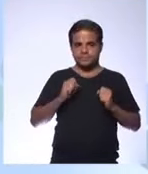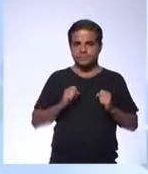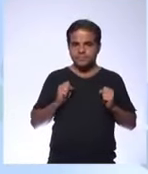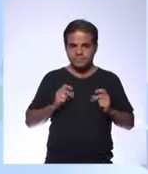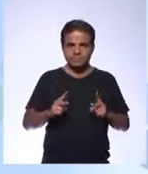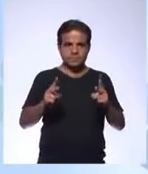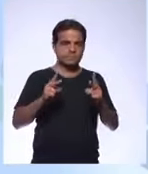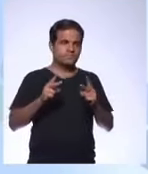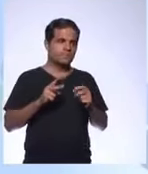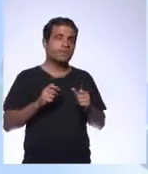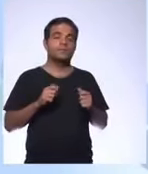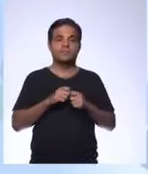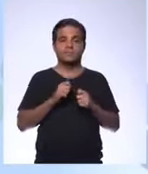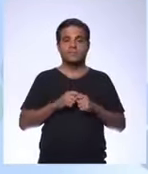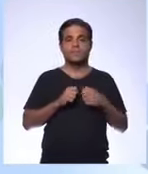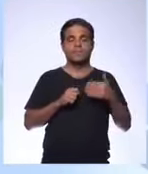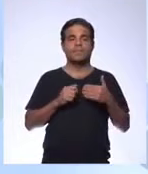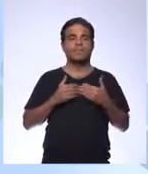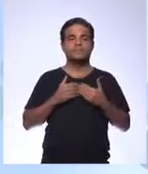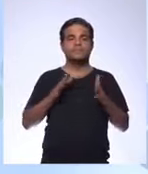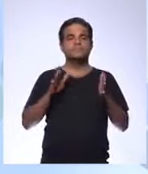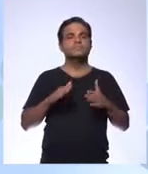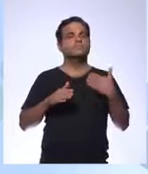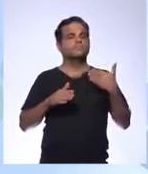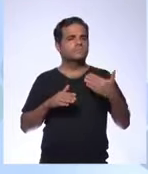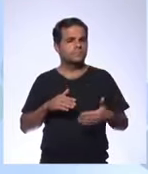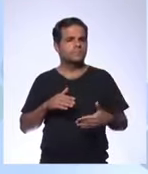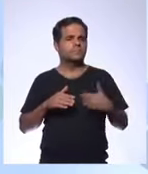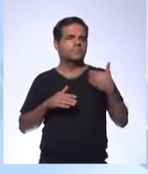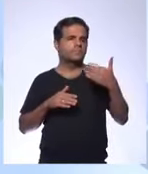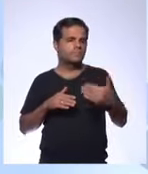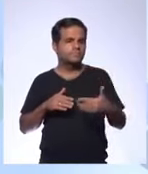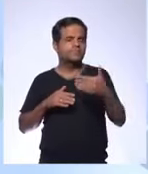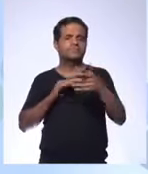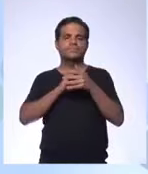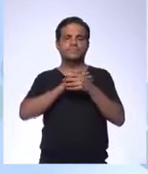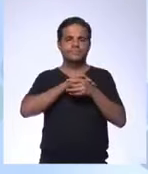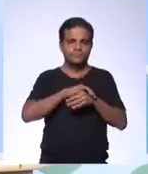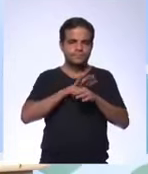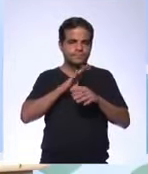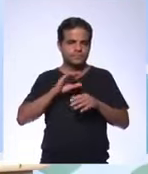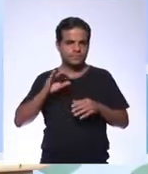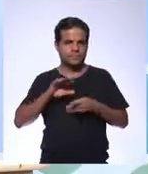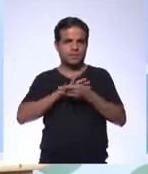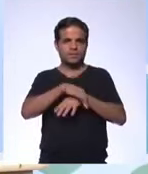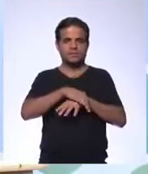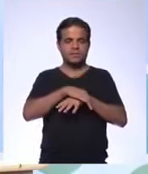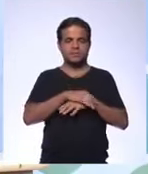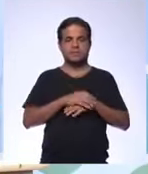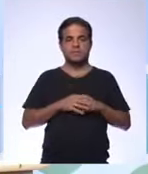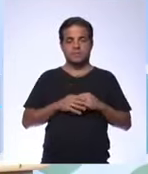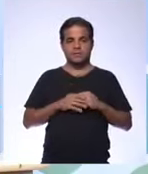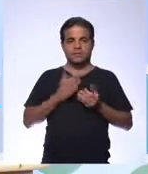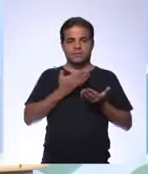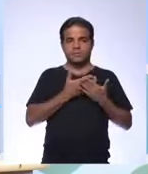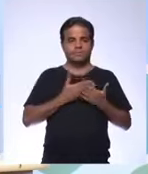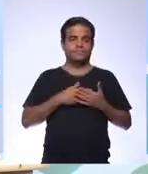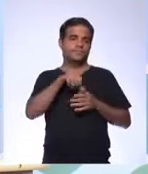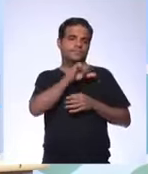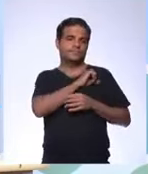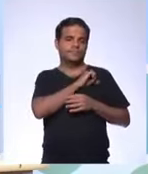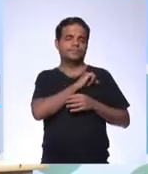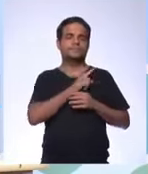continuasse. Então, eles foram fazendo ali a chamada abertura lenta, gradual e segura, né, professor Carlos? Isso. Na aula do 9º